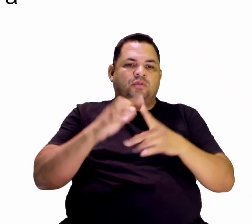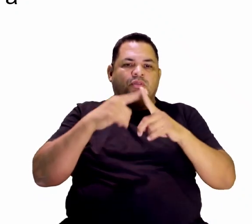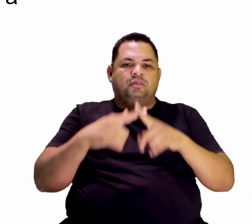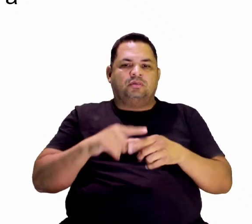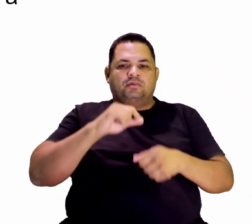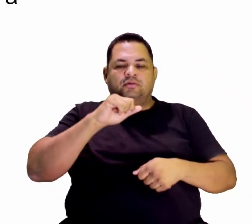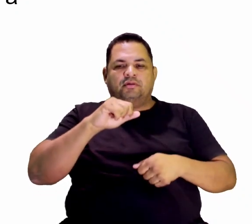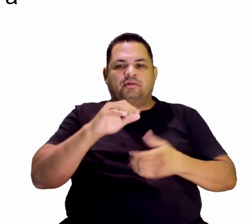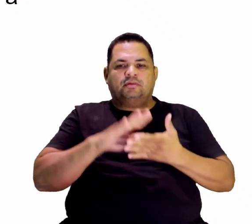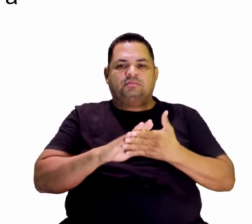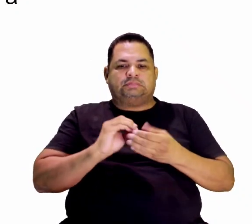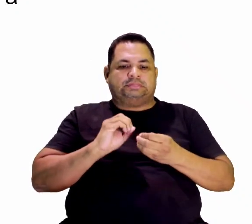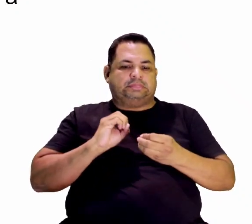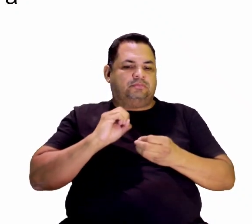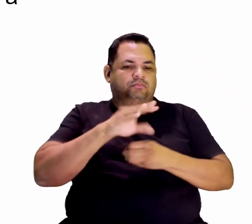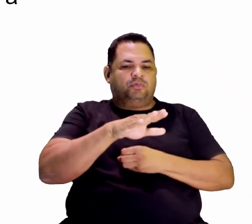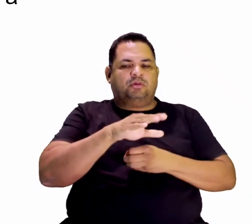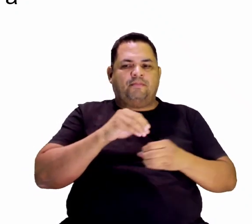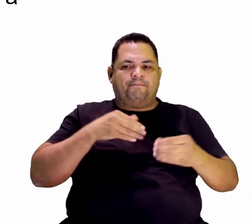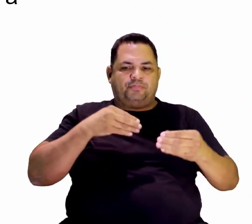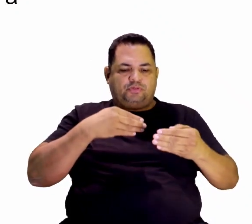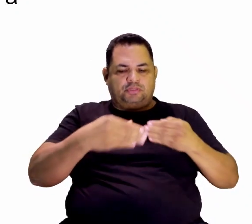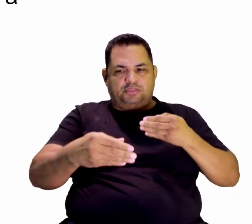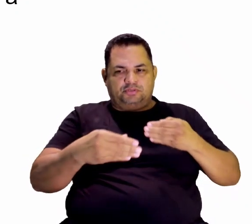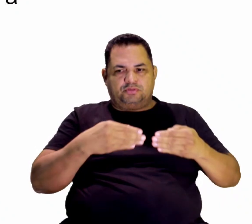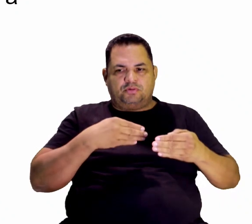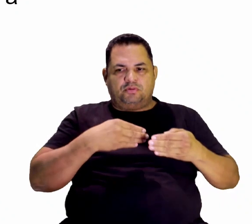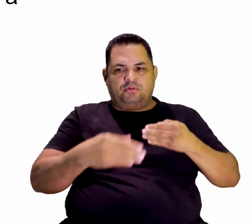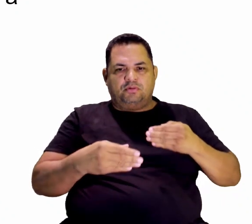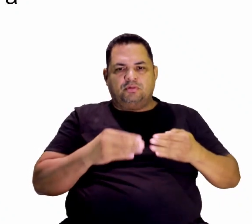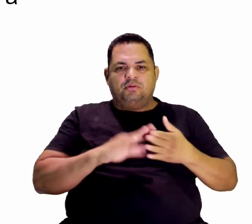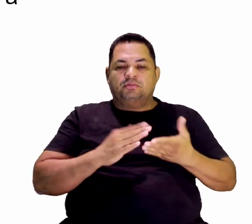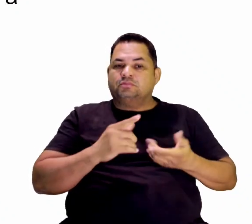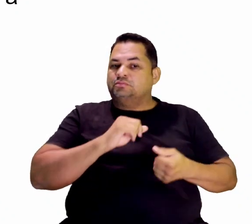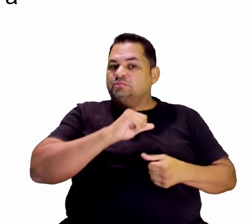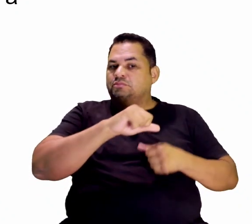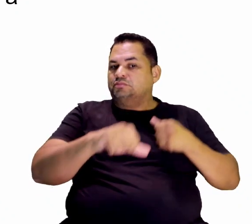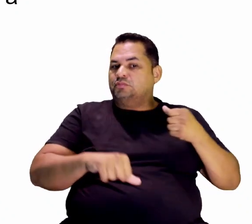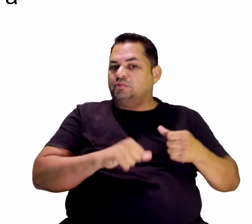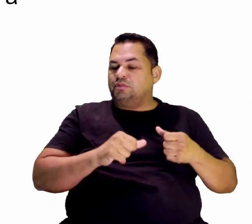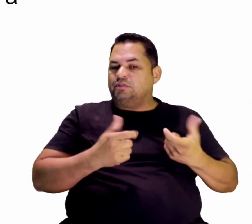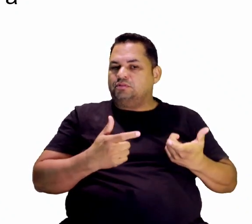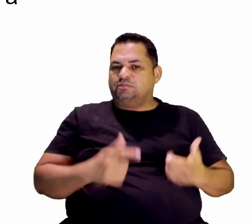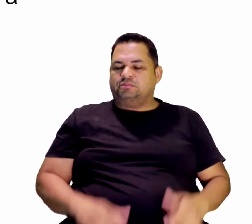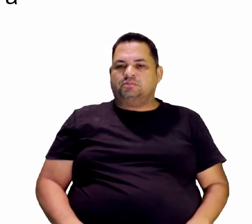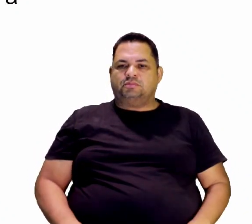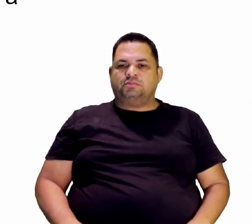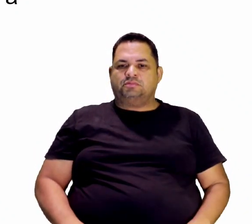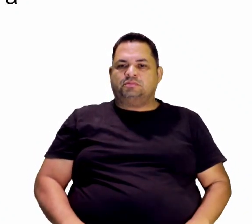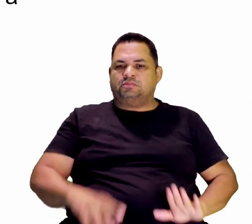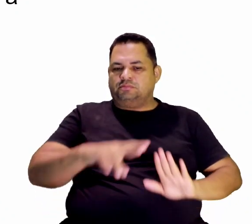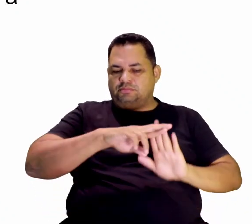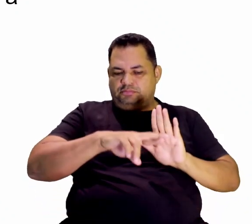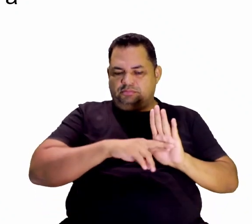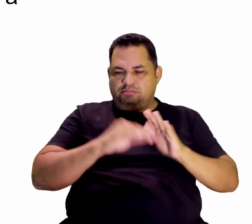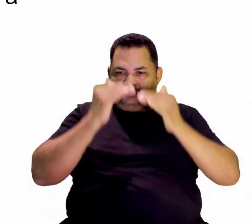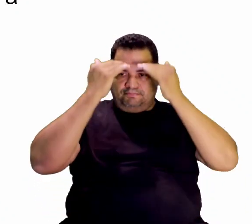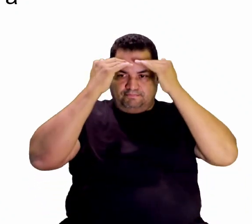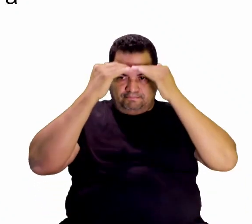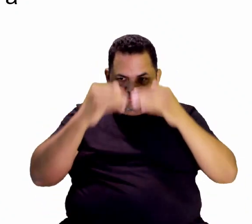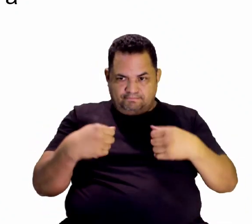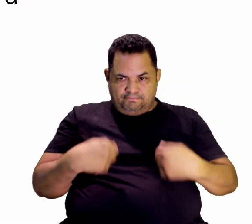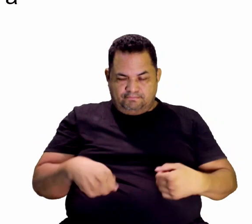muito bonito também e ao mesmo tempo um pouco assustador, confesso para vocês, porque o jogo é tão rápido,